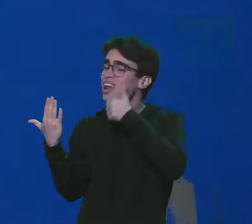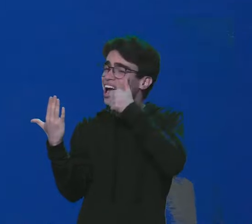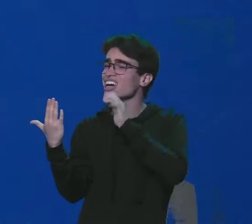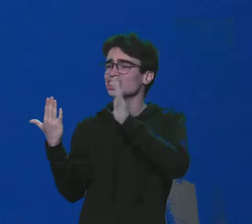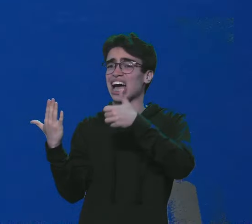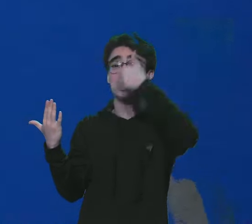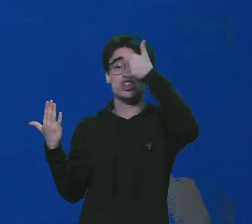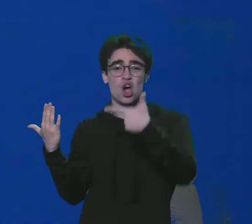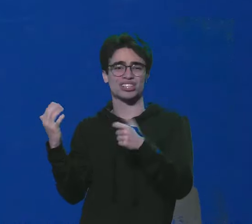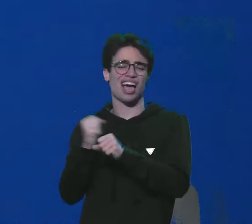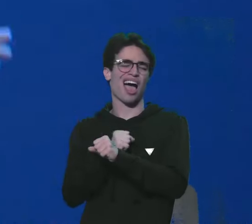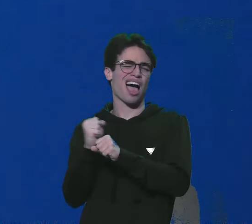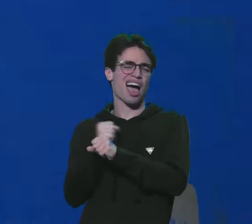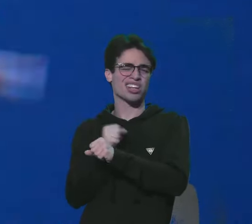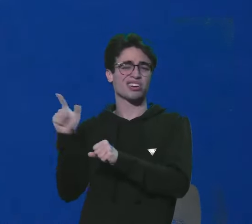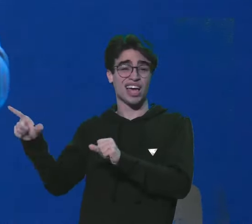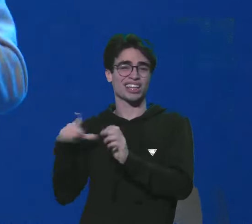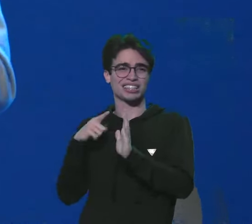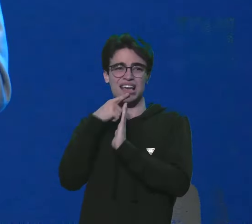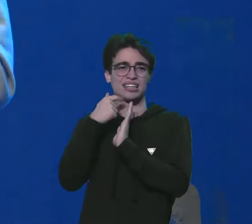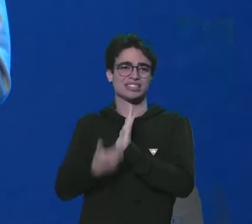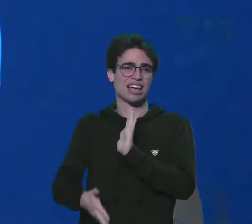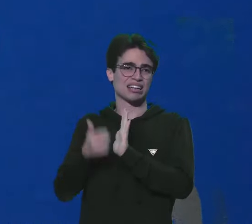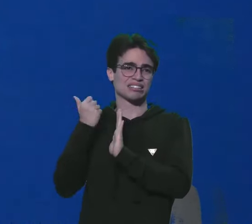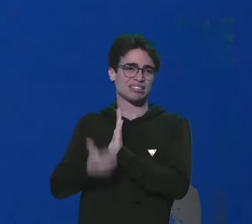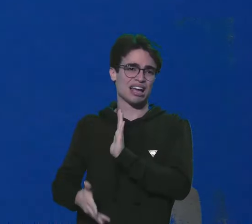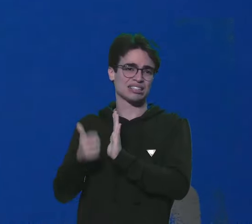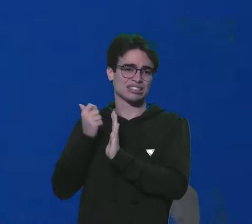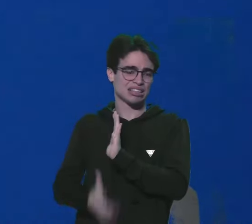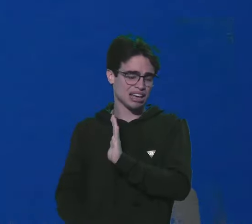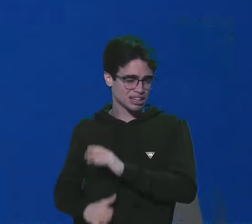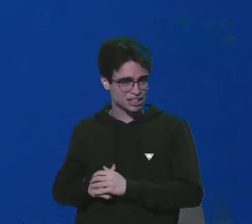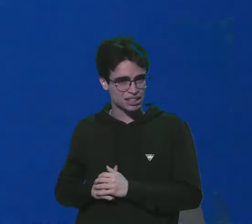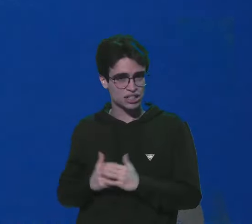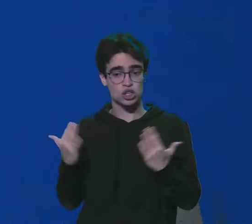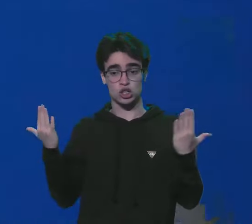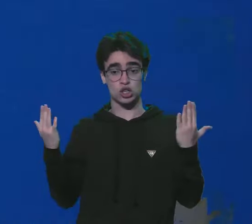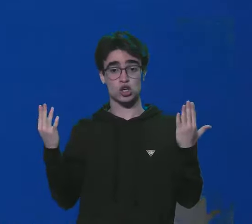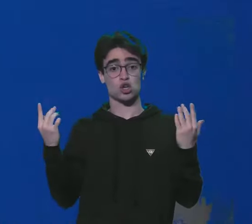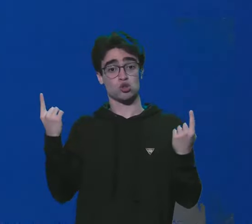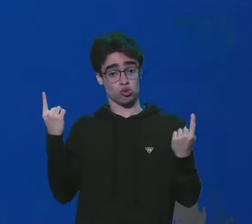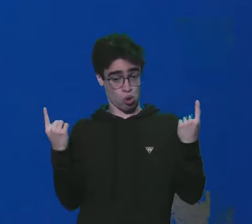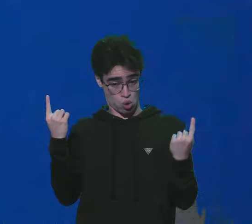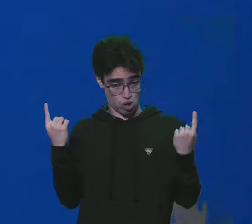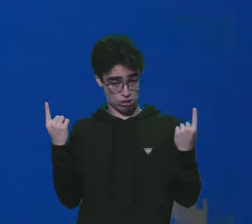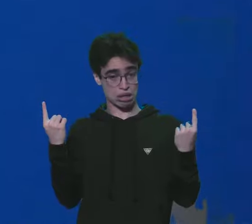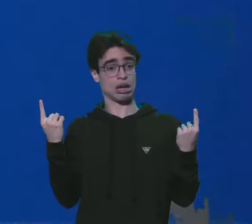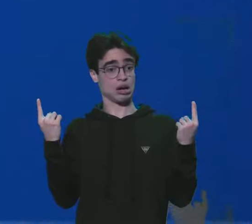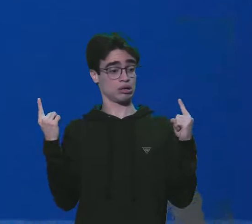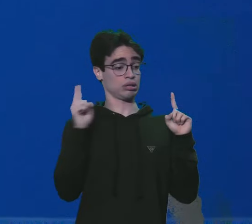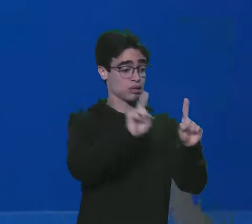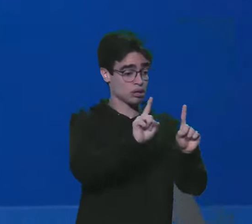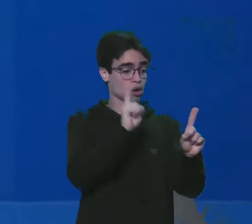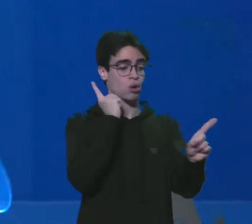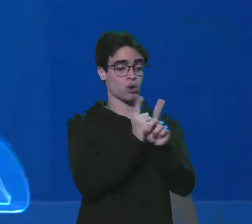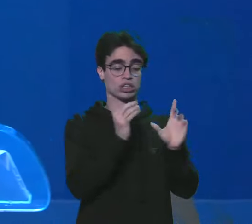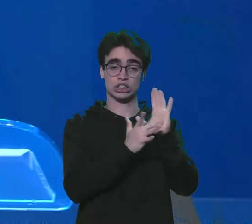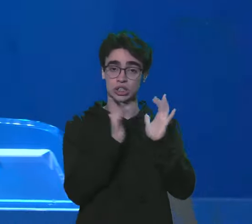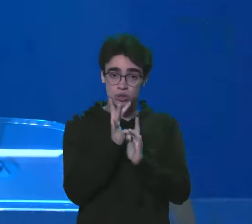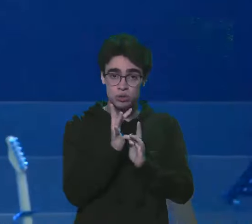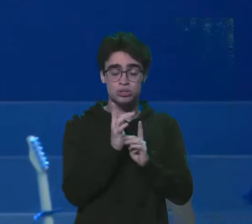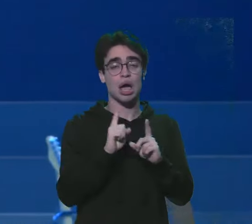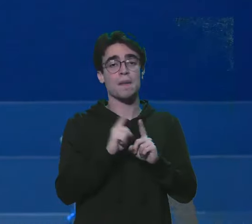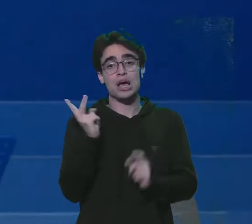anos estava sofrendo com fluxo de sangue. E ambos vão até Jesus. Só que é interessante que